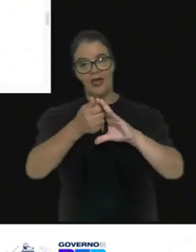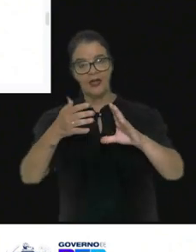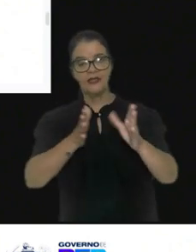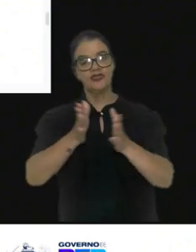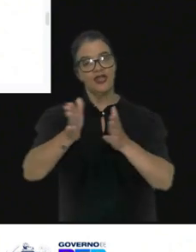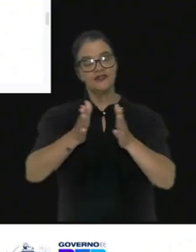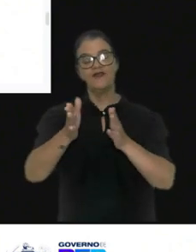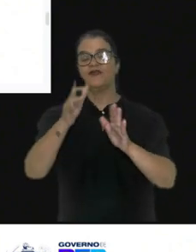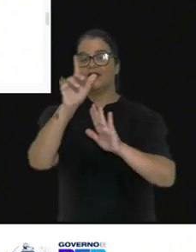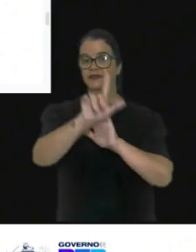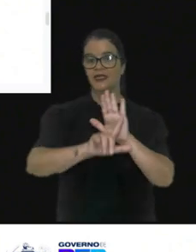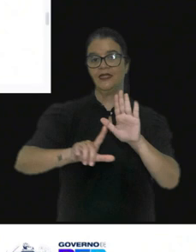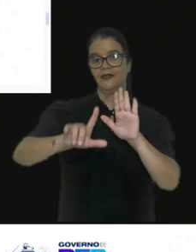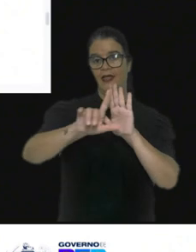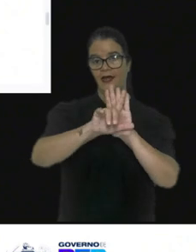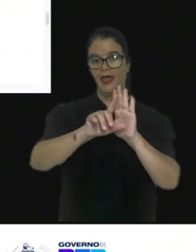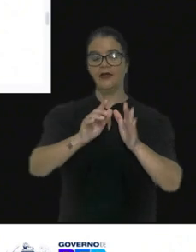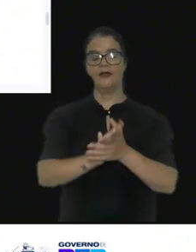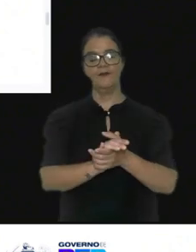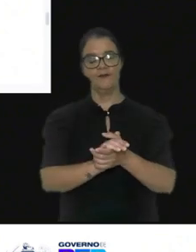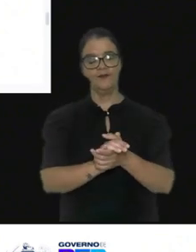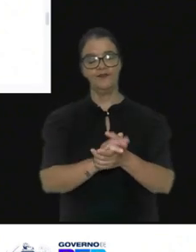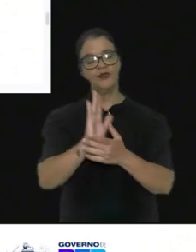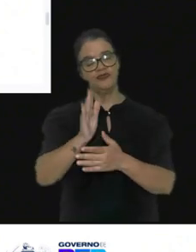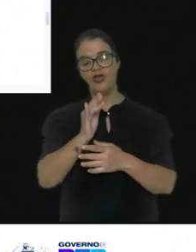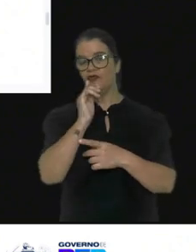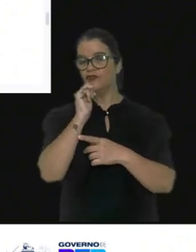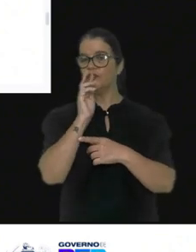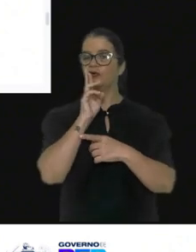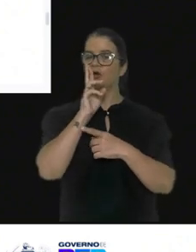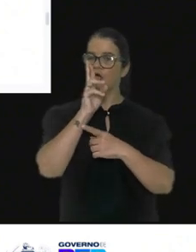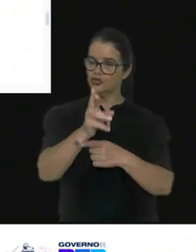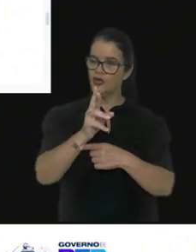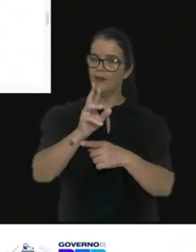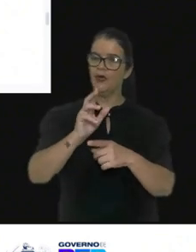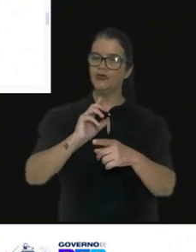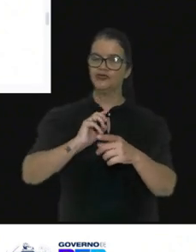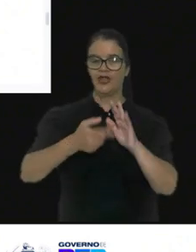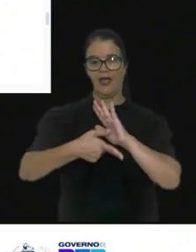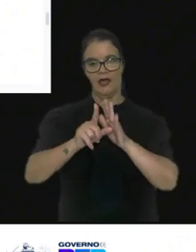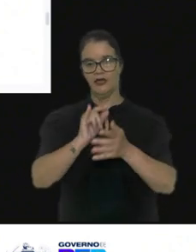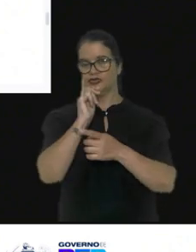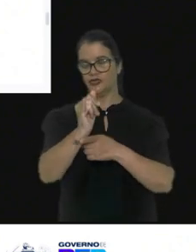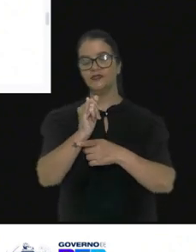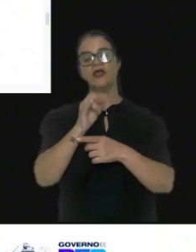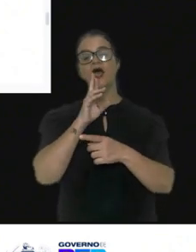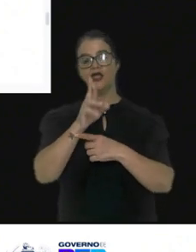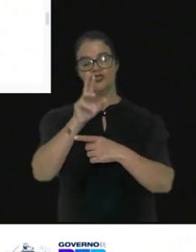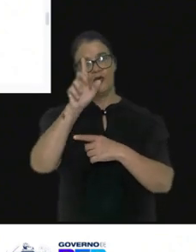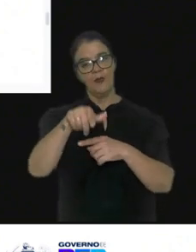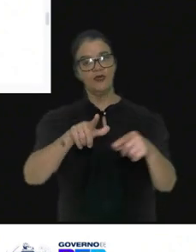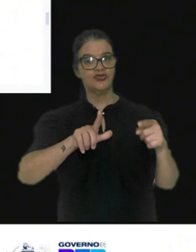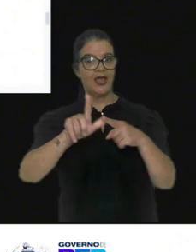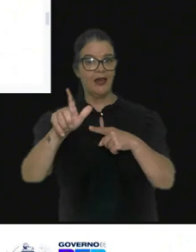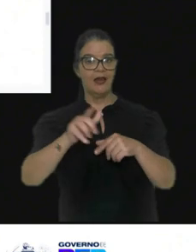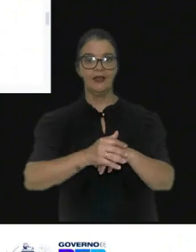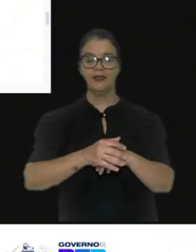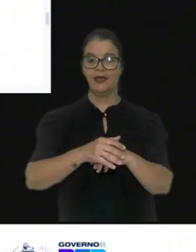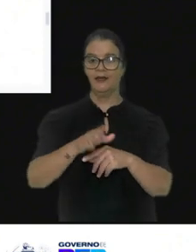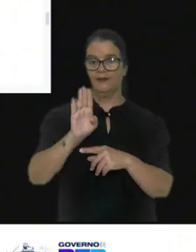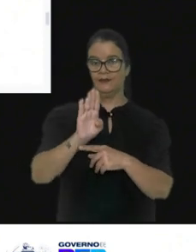temas característicos dessa fase literária. eu já vou adiantar a resposta para vocês a resposta desta